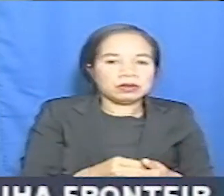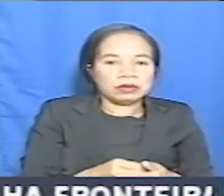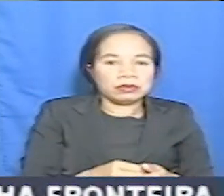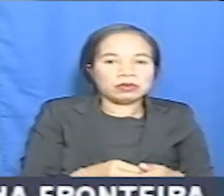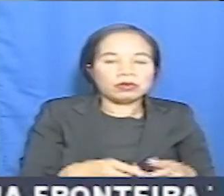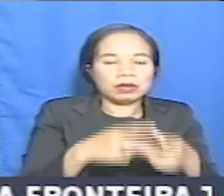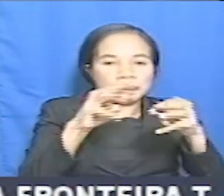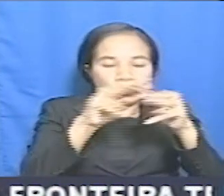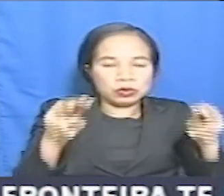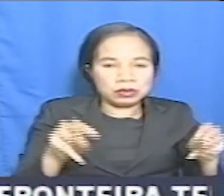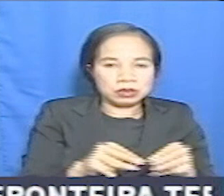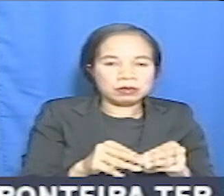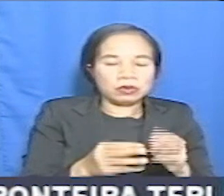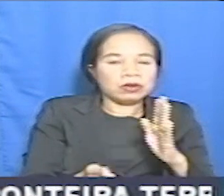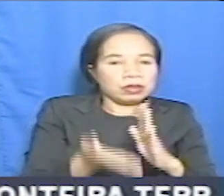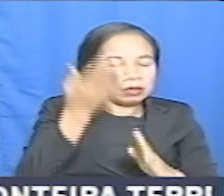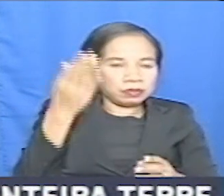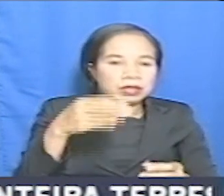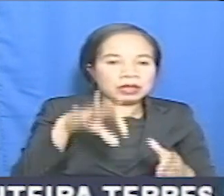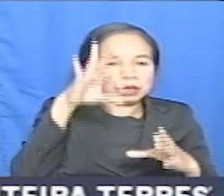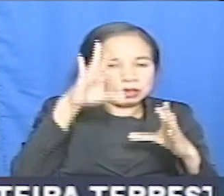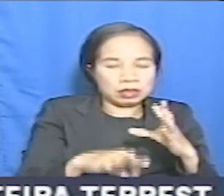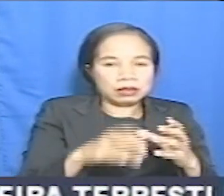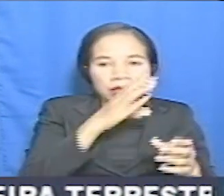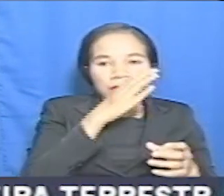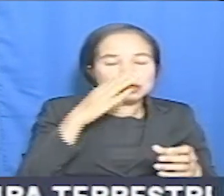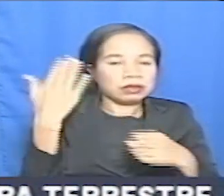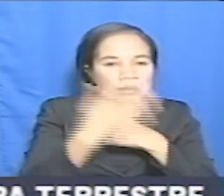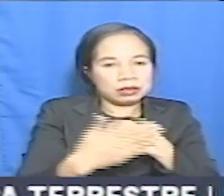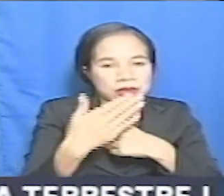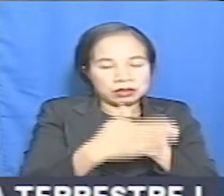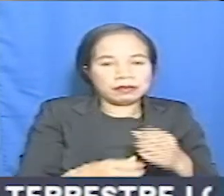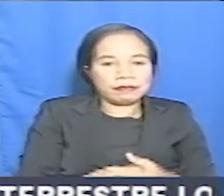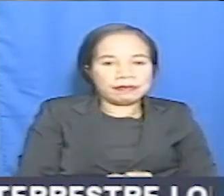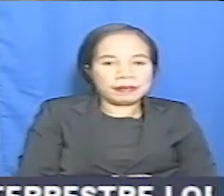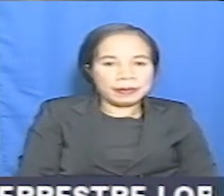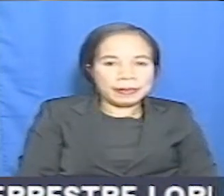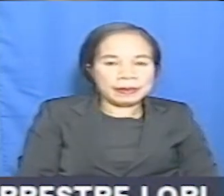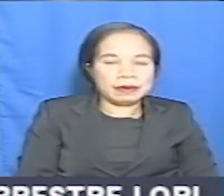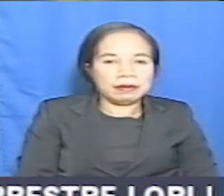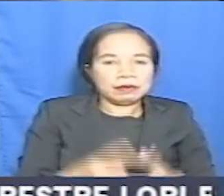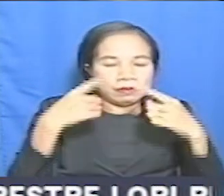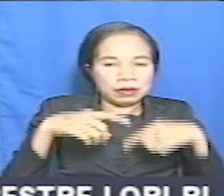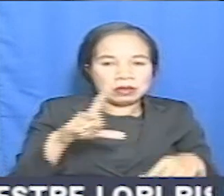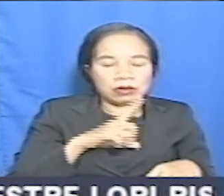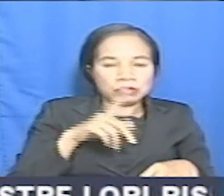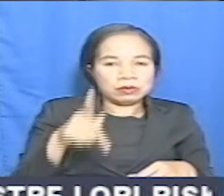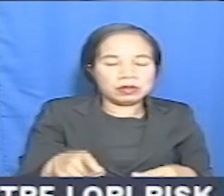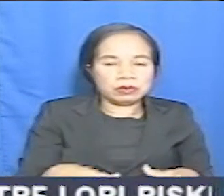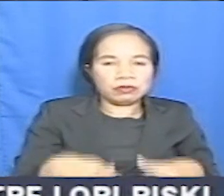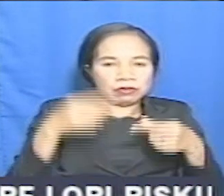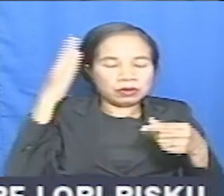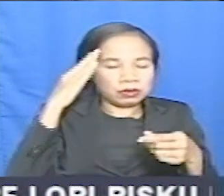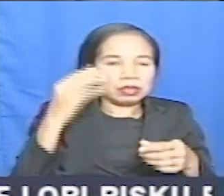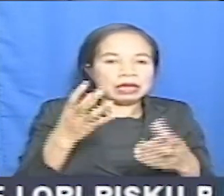o base, onde hasai produção agrícola e railaran. Bajo Ismaelian, todos os palos mata cutu. Foi uma vontade que